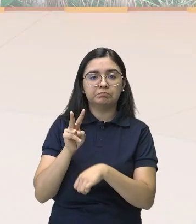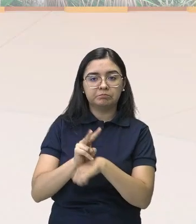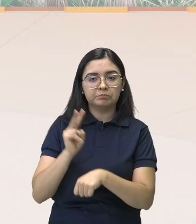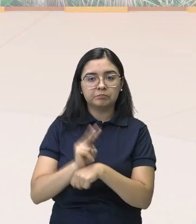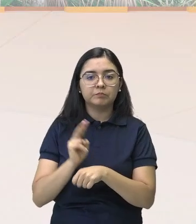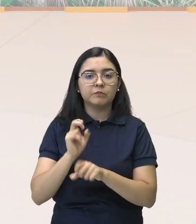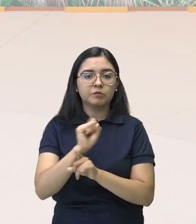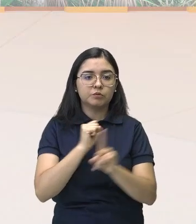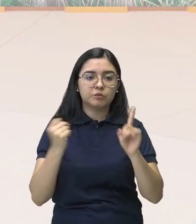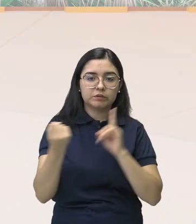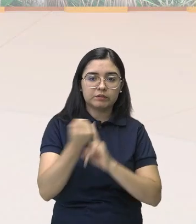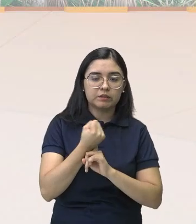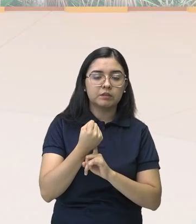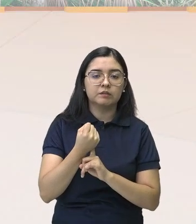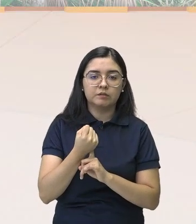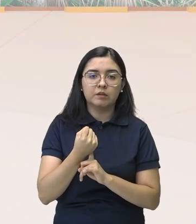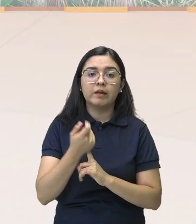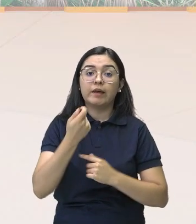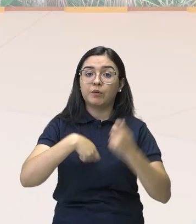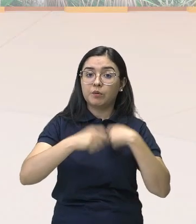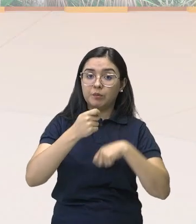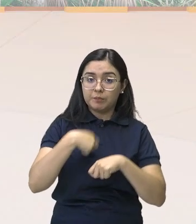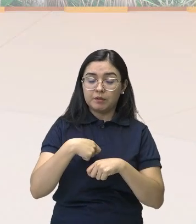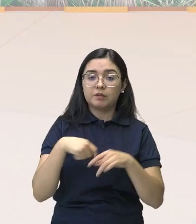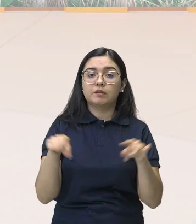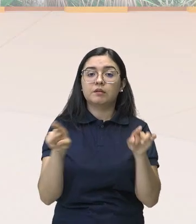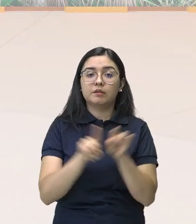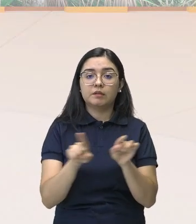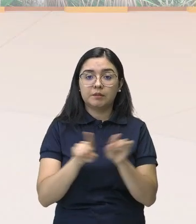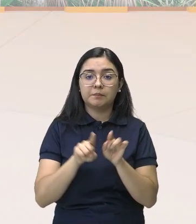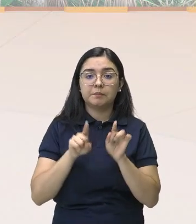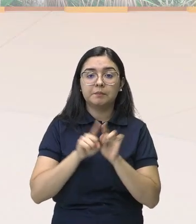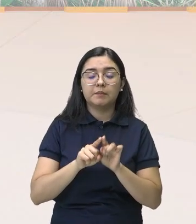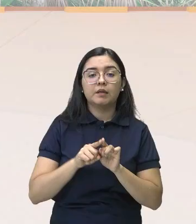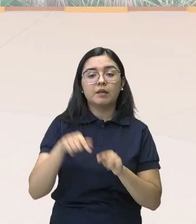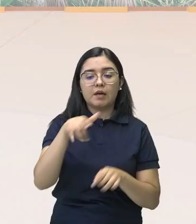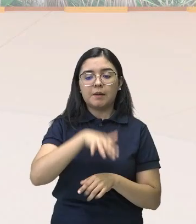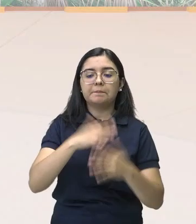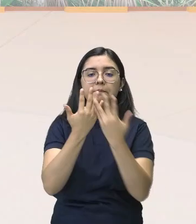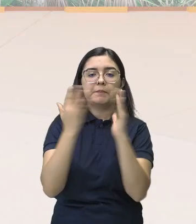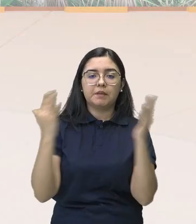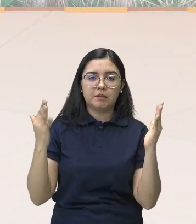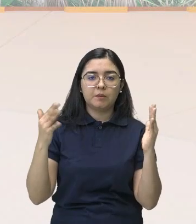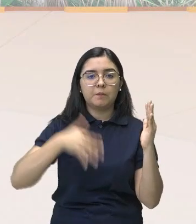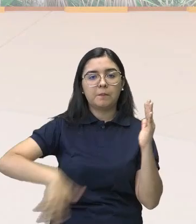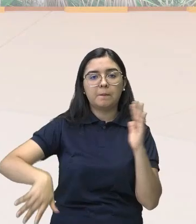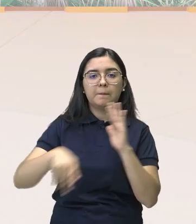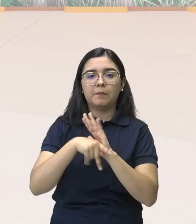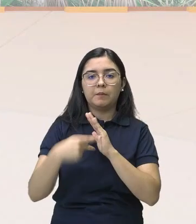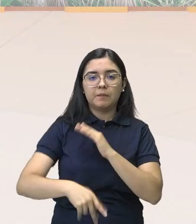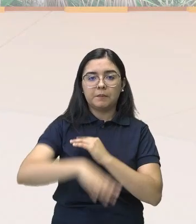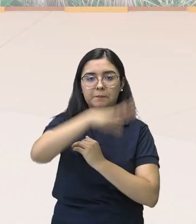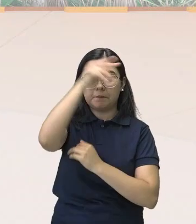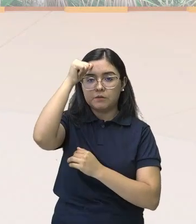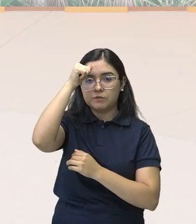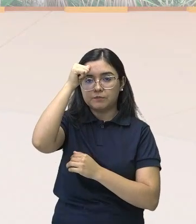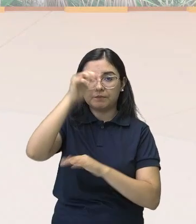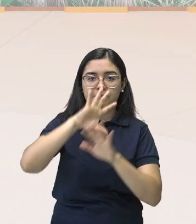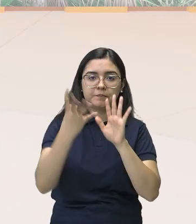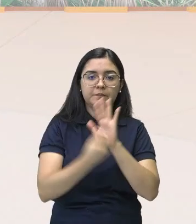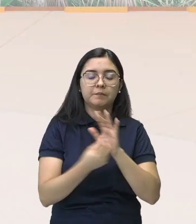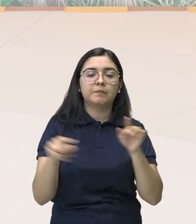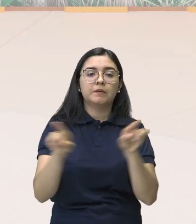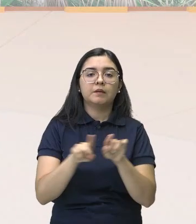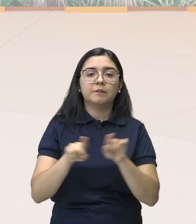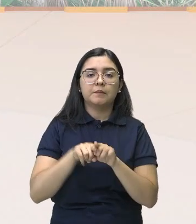manutenção social, econômica e até ambiental da região amazônica e